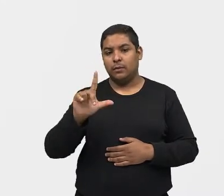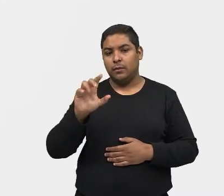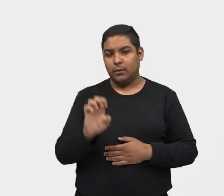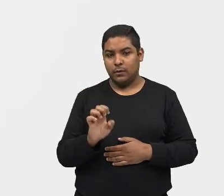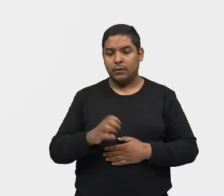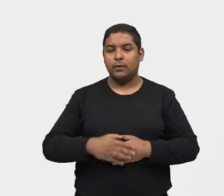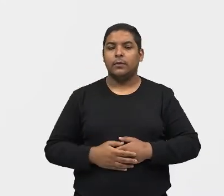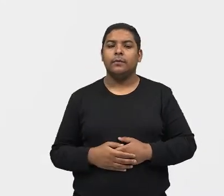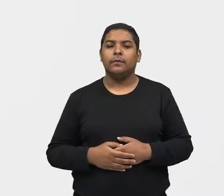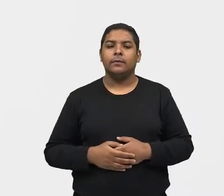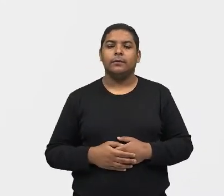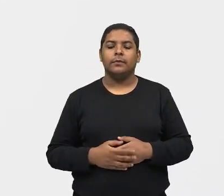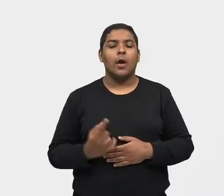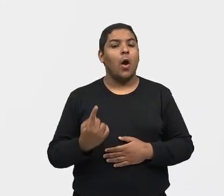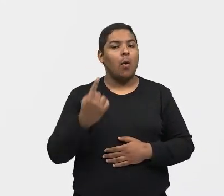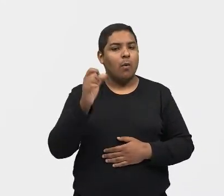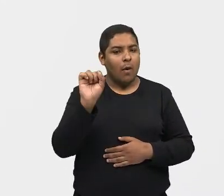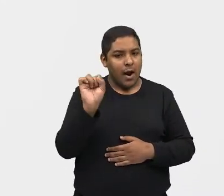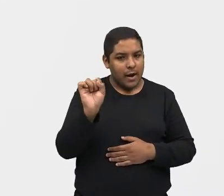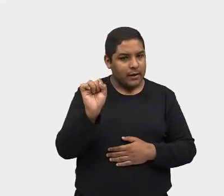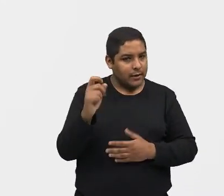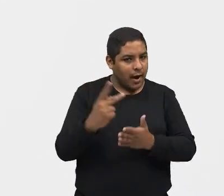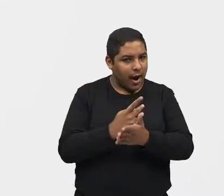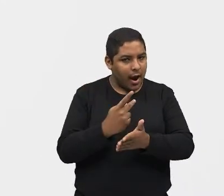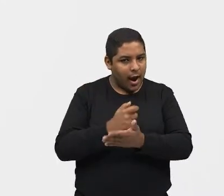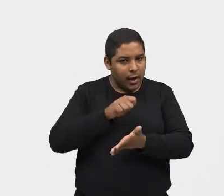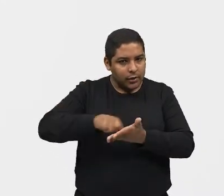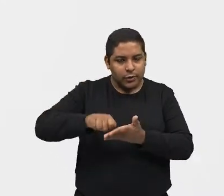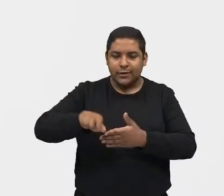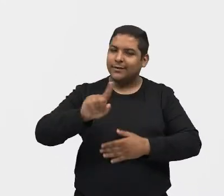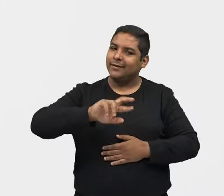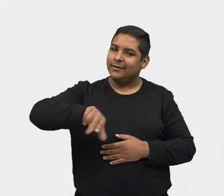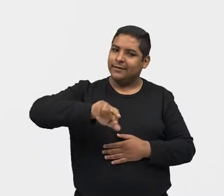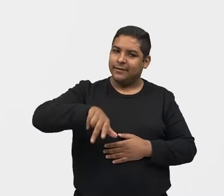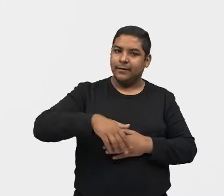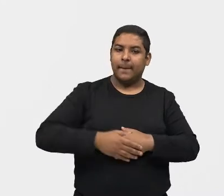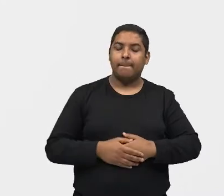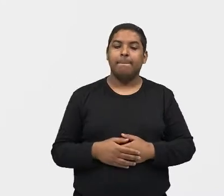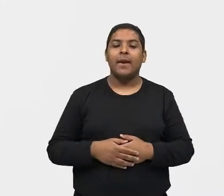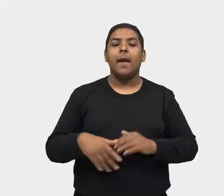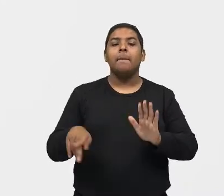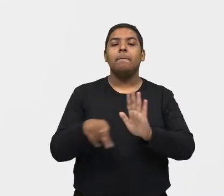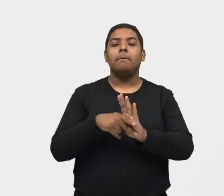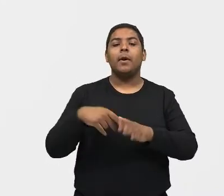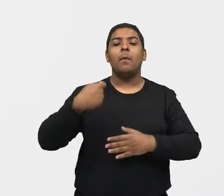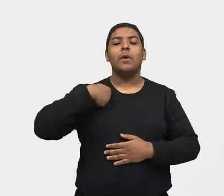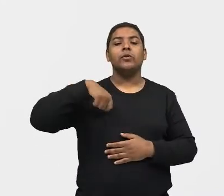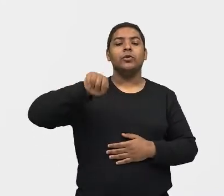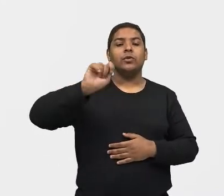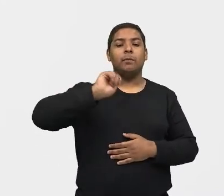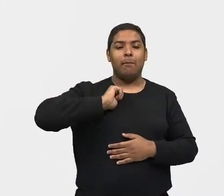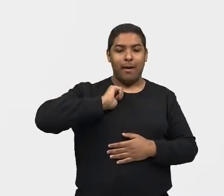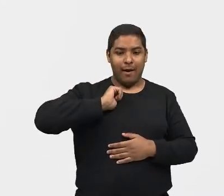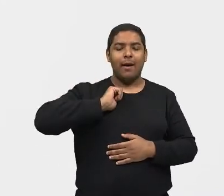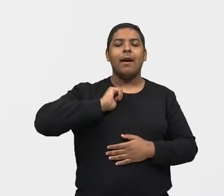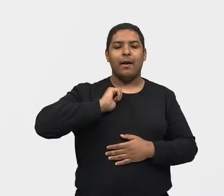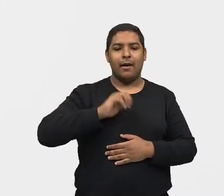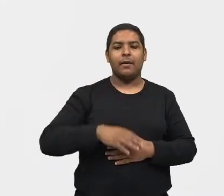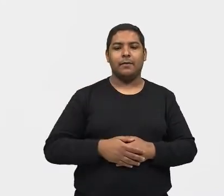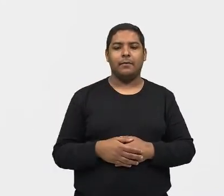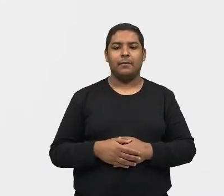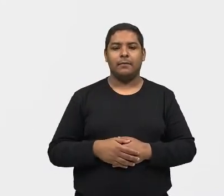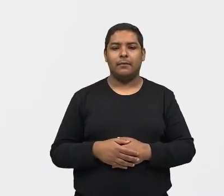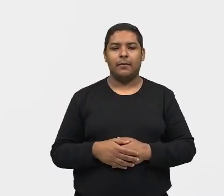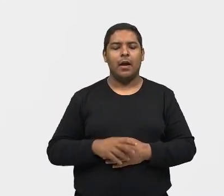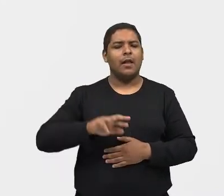a escrita, tá? Então, passo Dublin é uma dança de origem espanhola, baseada no flamenco. Não